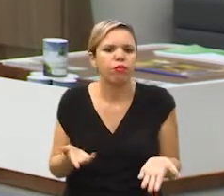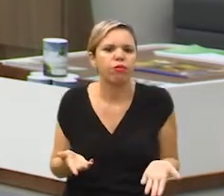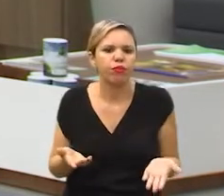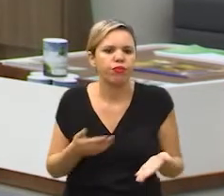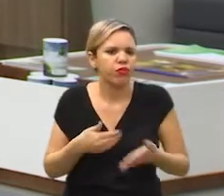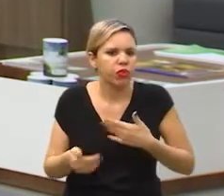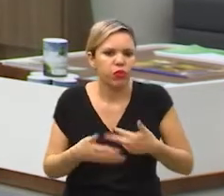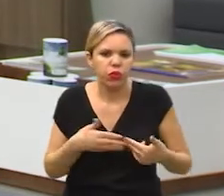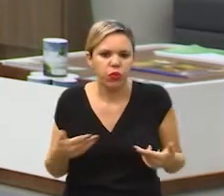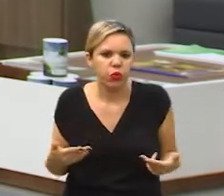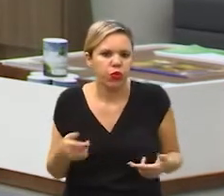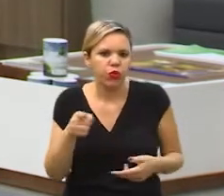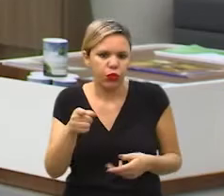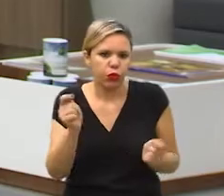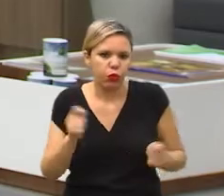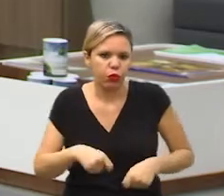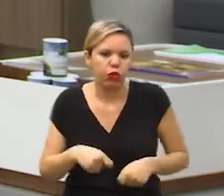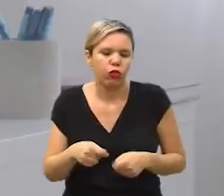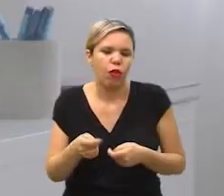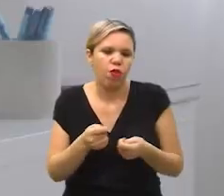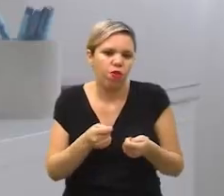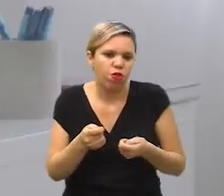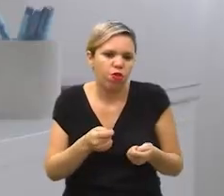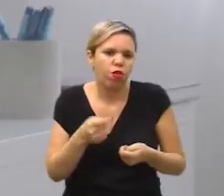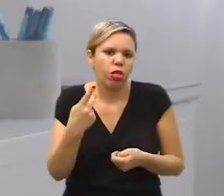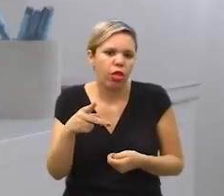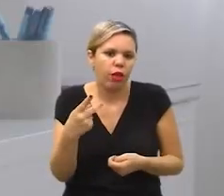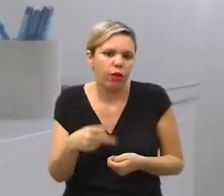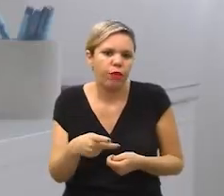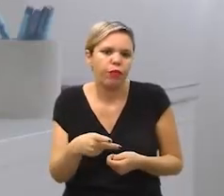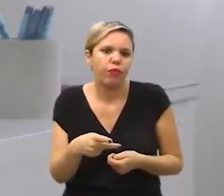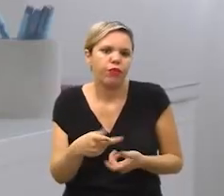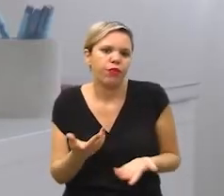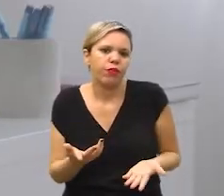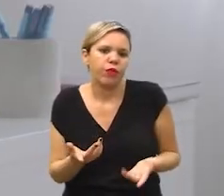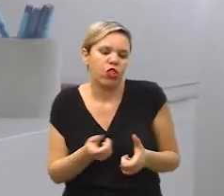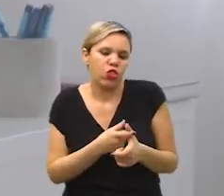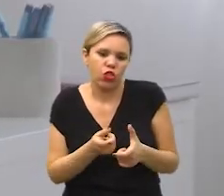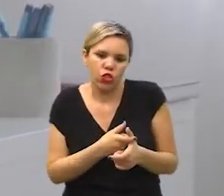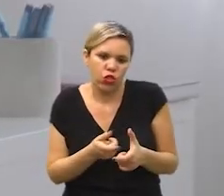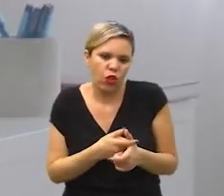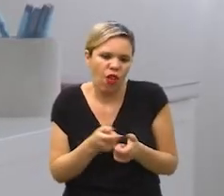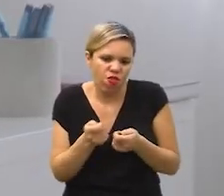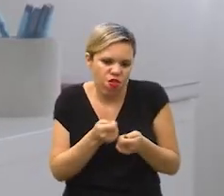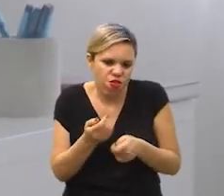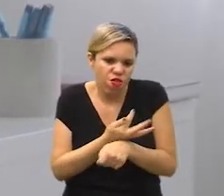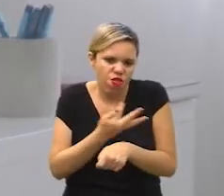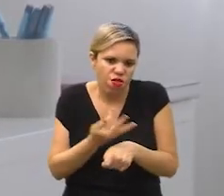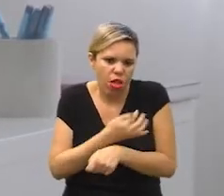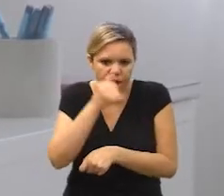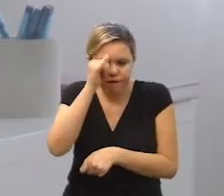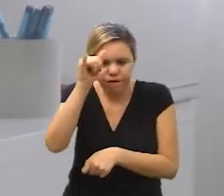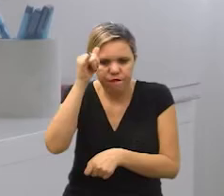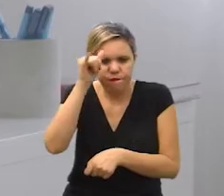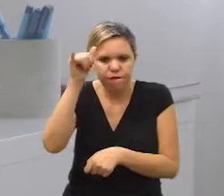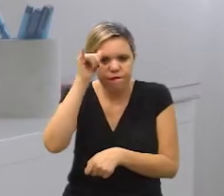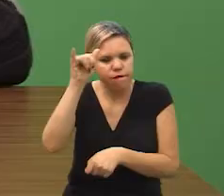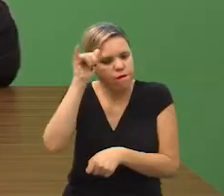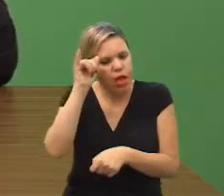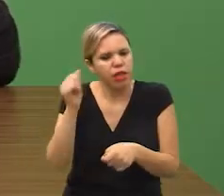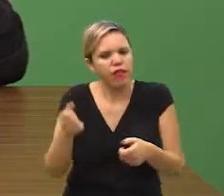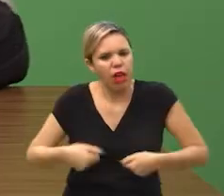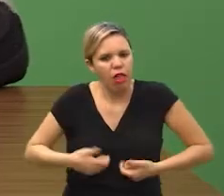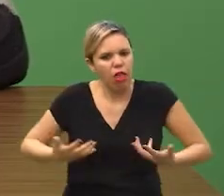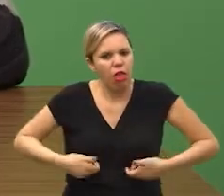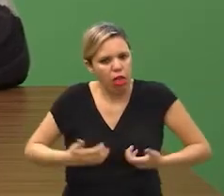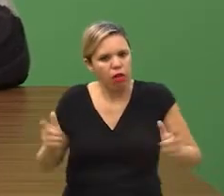A qualquer custo você deve economizar as suas despesas mensais supérfluas, você precisa ter